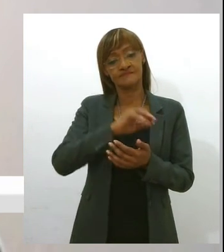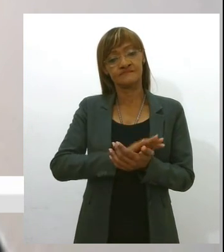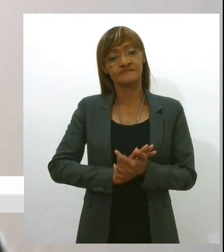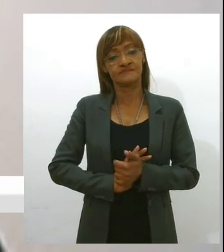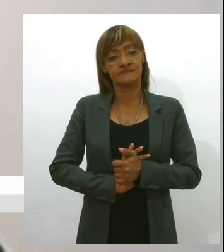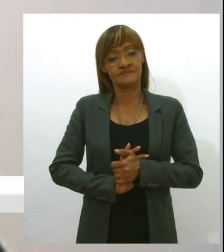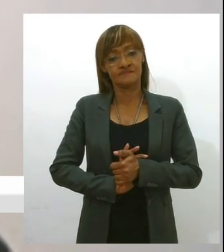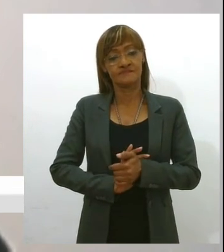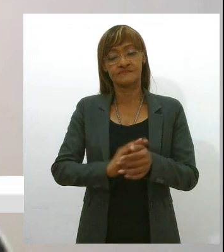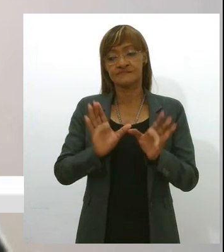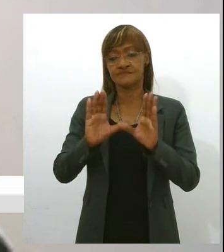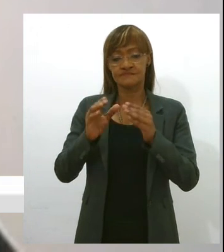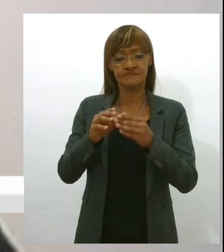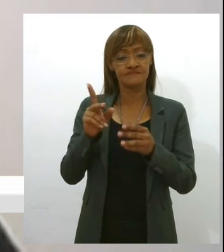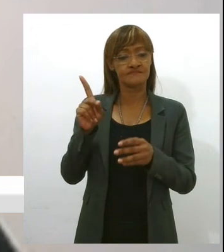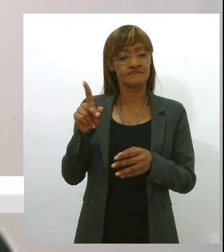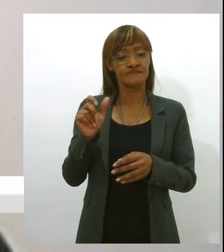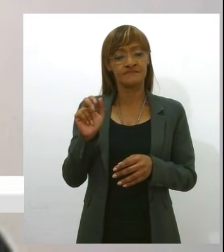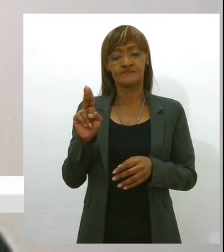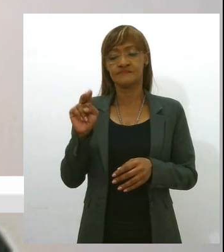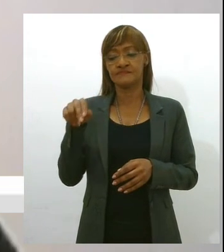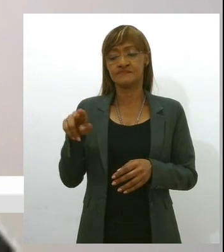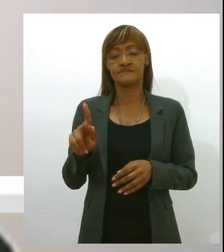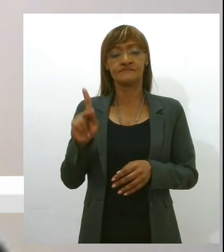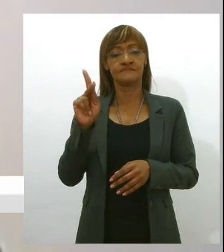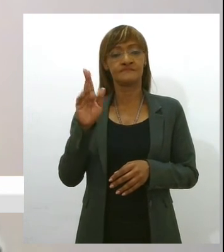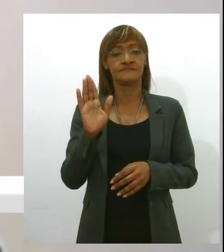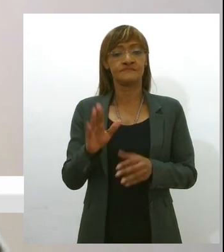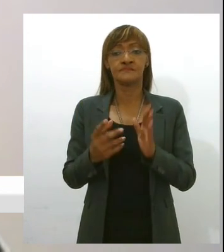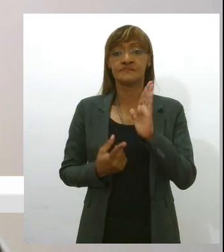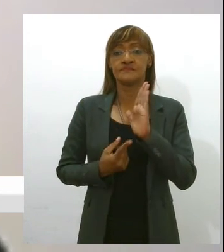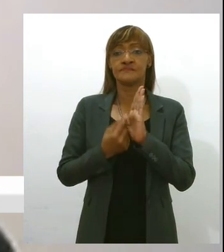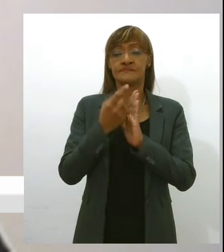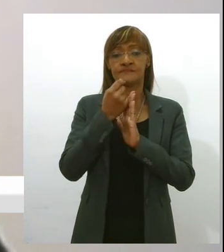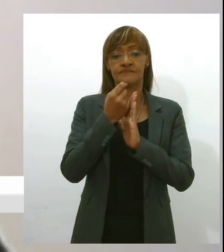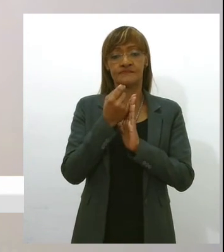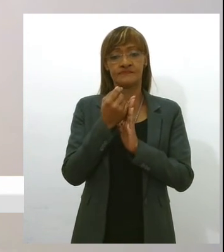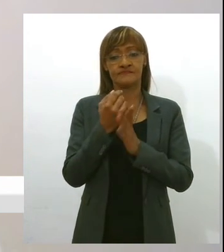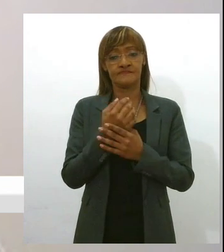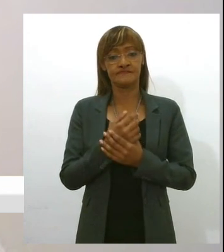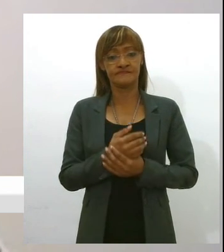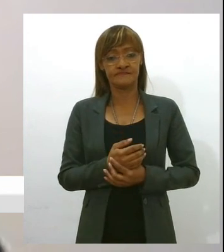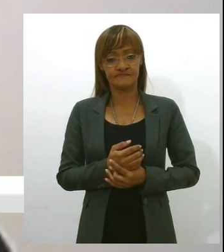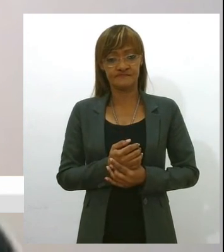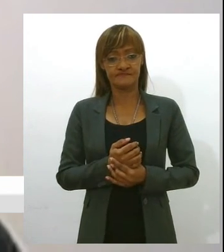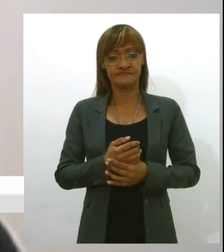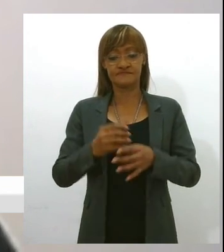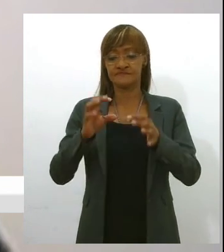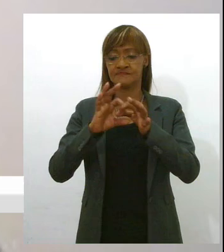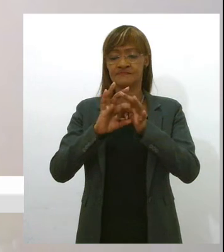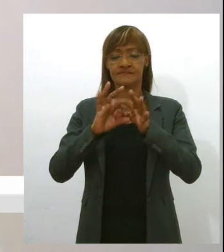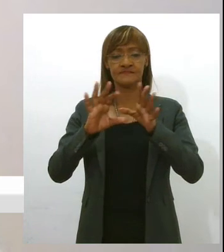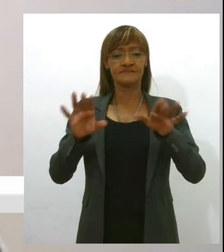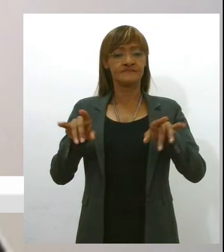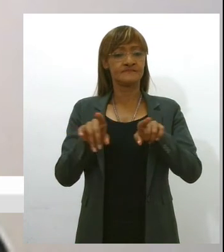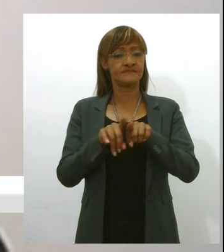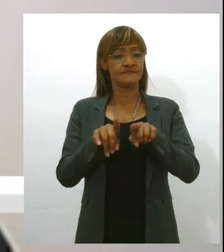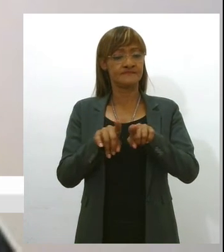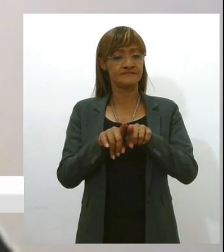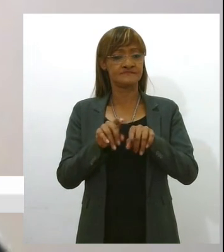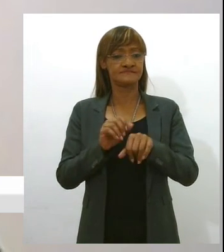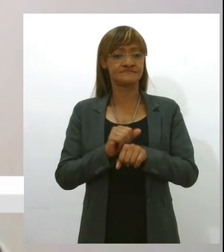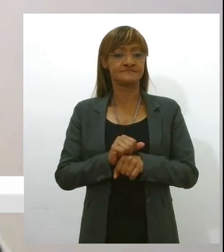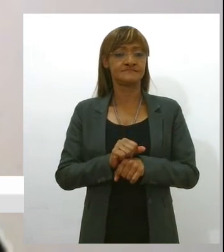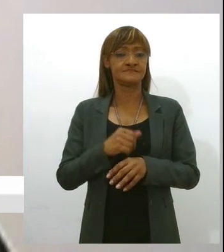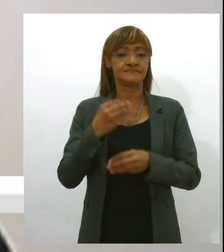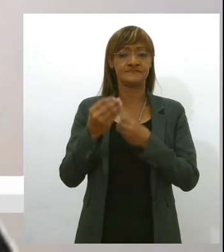vivência de anticapitalismo, de libertação animal, da luta feminista, de várias